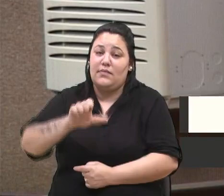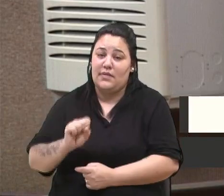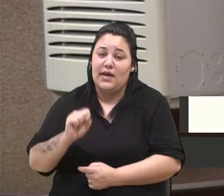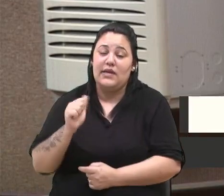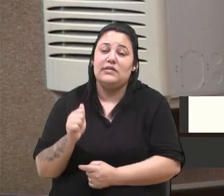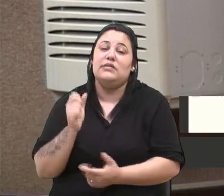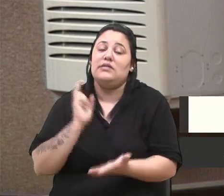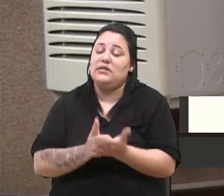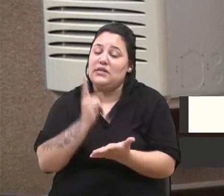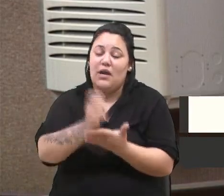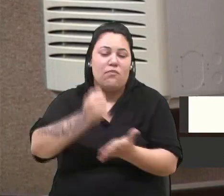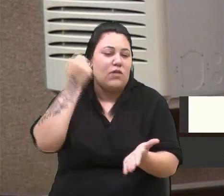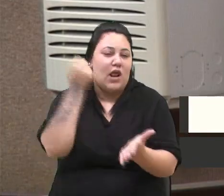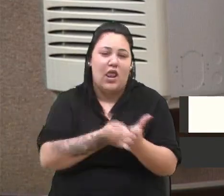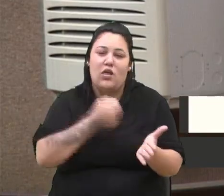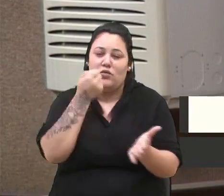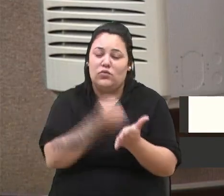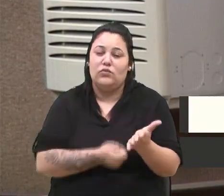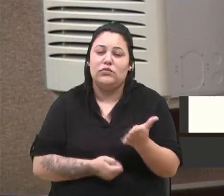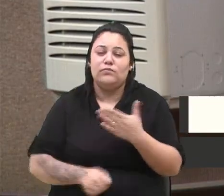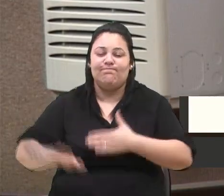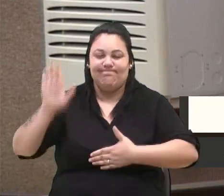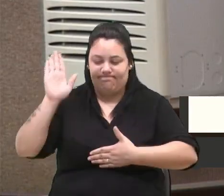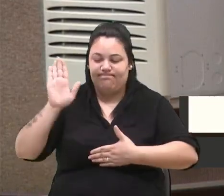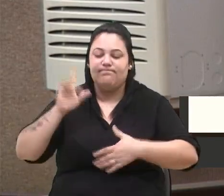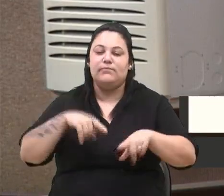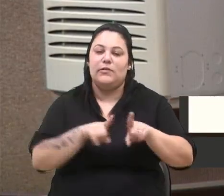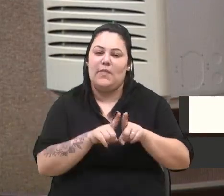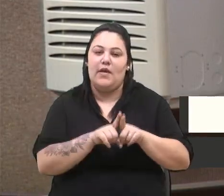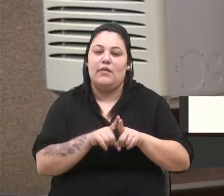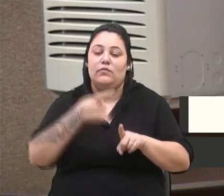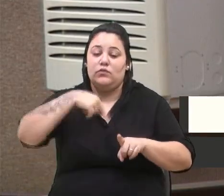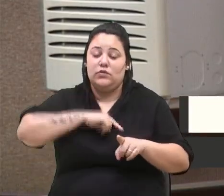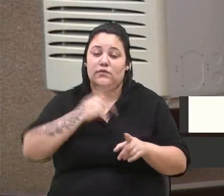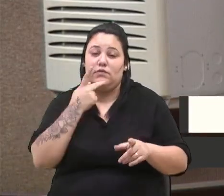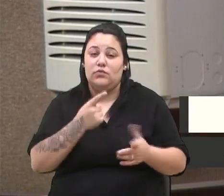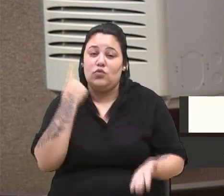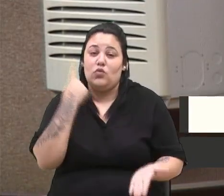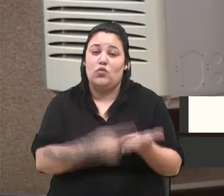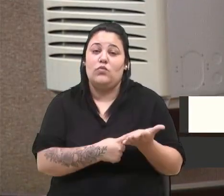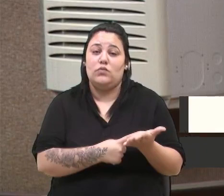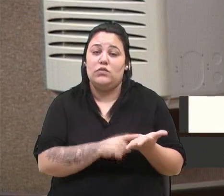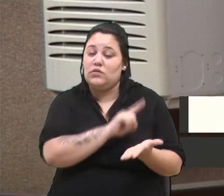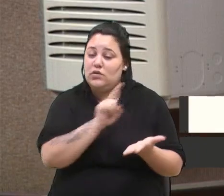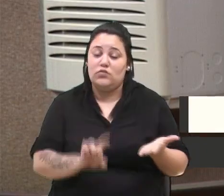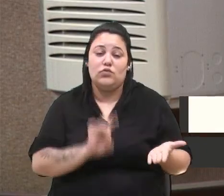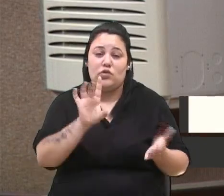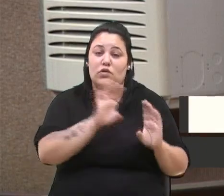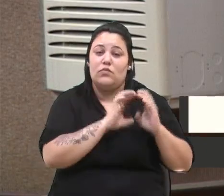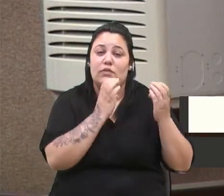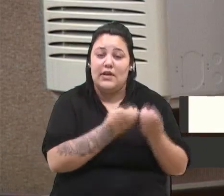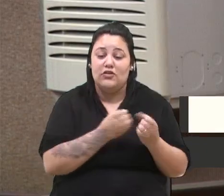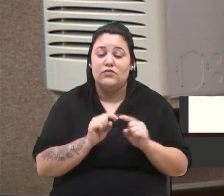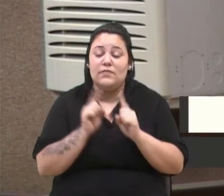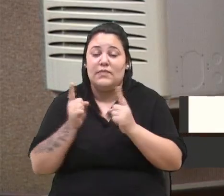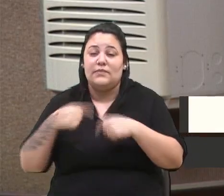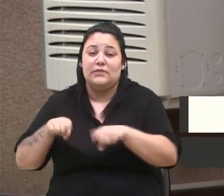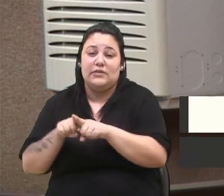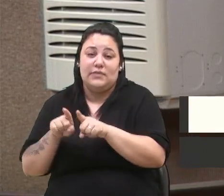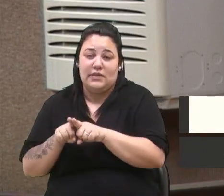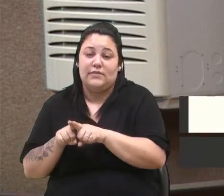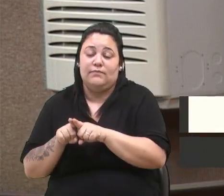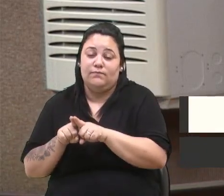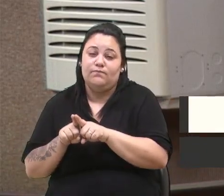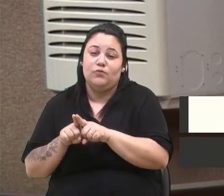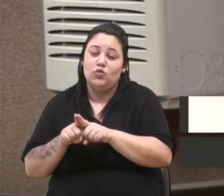luta e o nosso compromisso. A gente reafirma aqui o nosso compromisso, não só com o movimento comunitário, mas também com esta causa